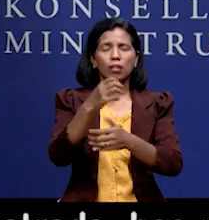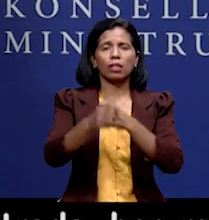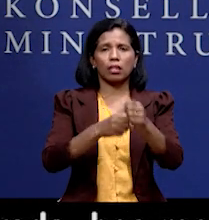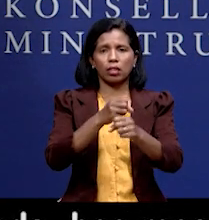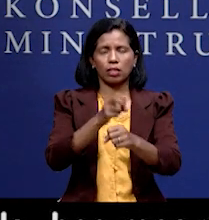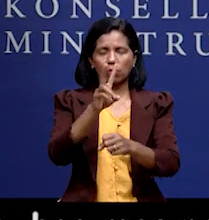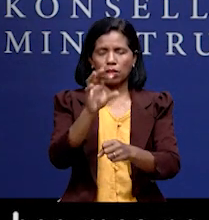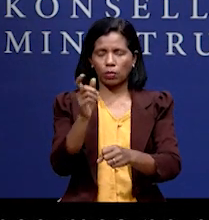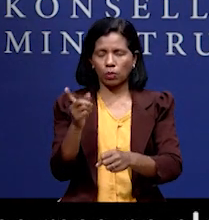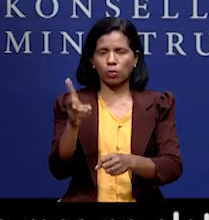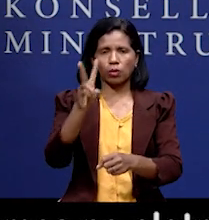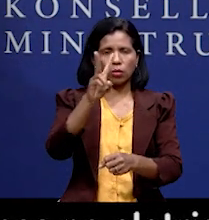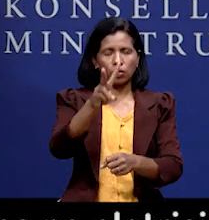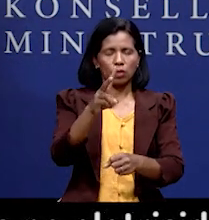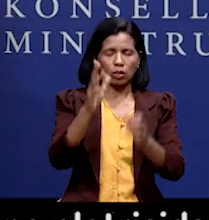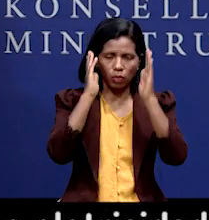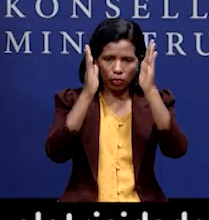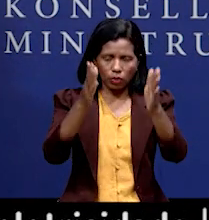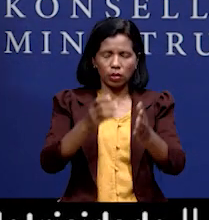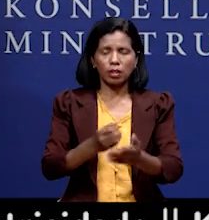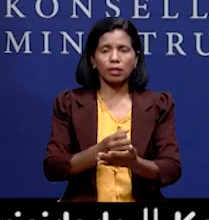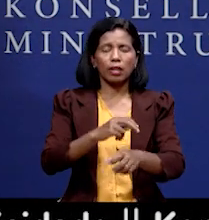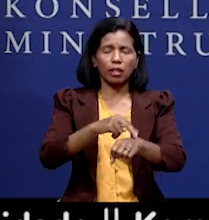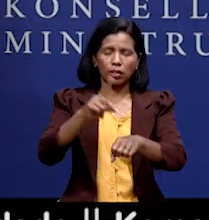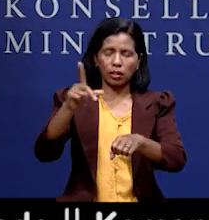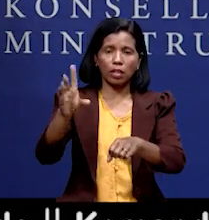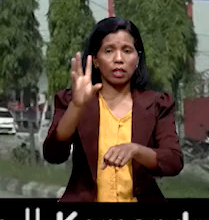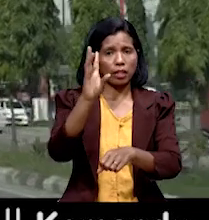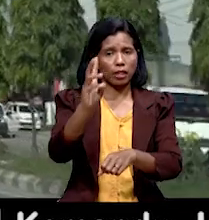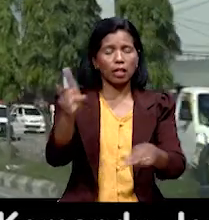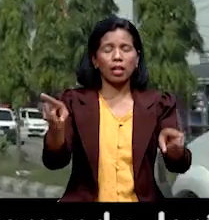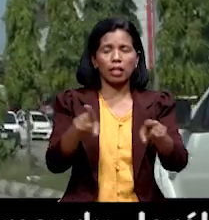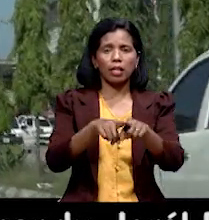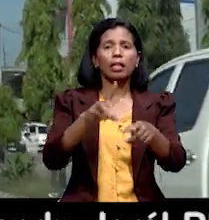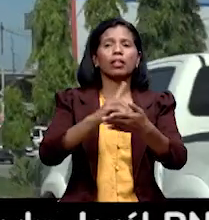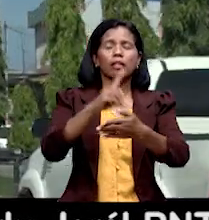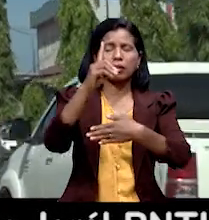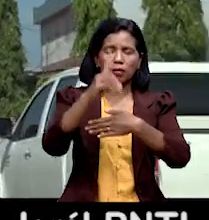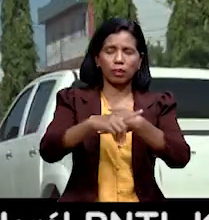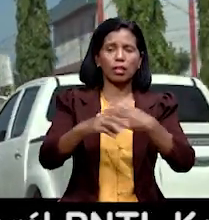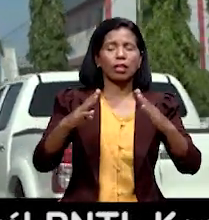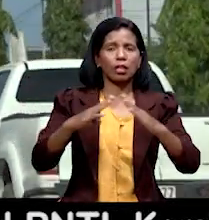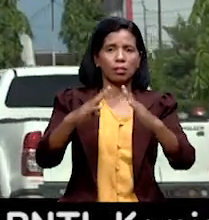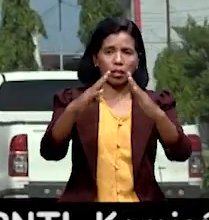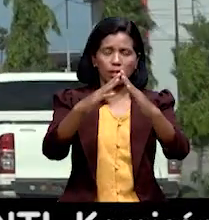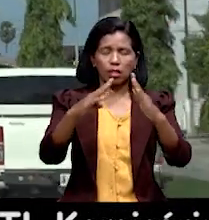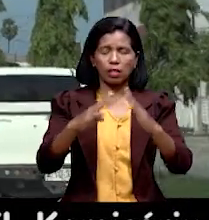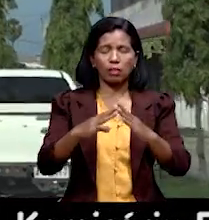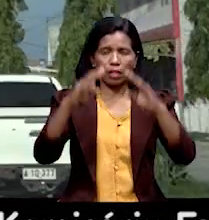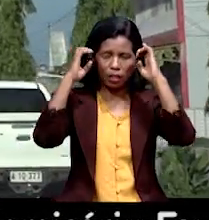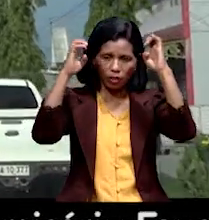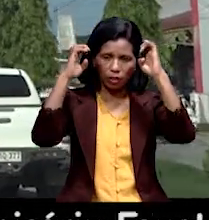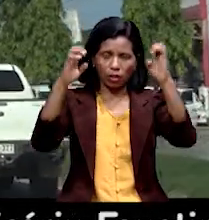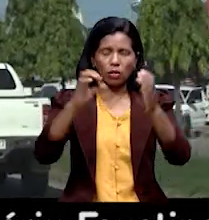Recin Rua, Seita Umatamba Prioridade Nacional NEM, Hanesan, Desenvolvimento Capital Humano, Educação,